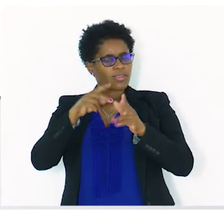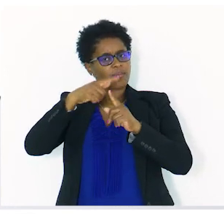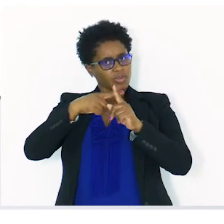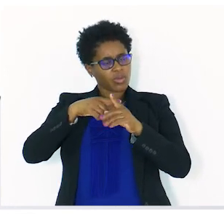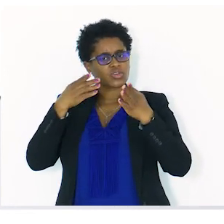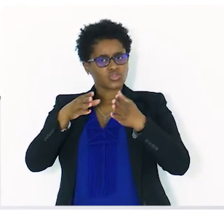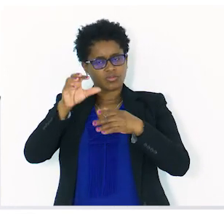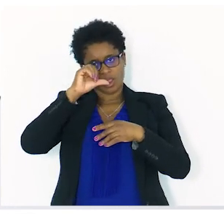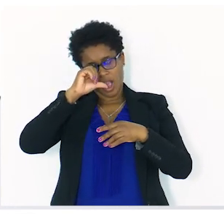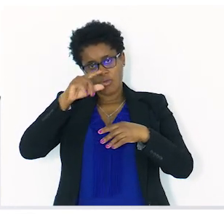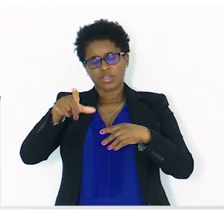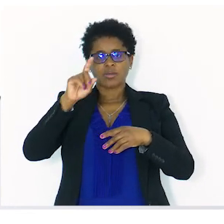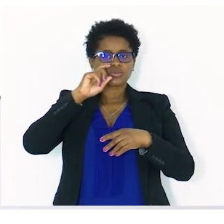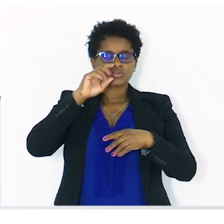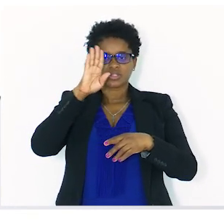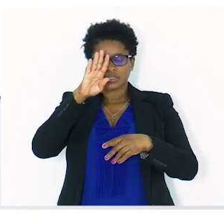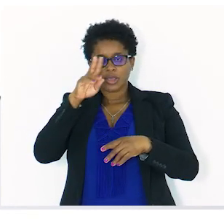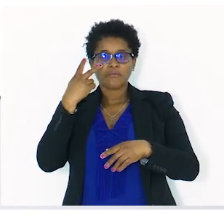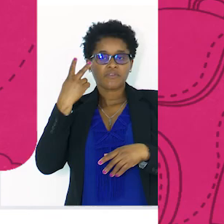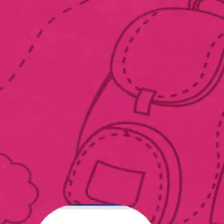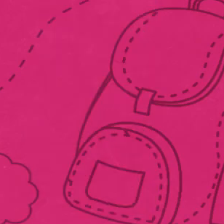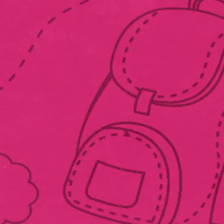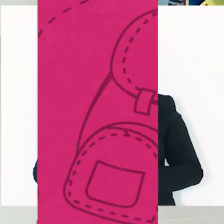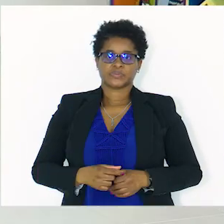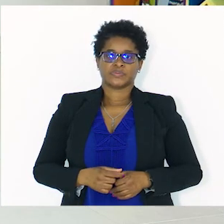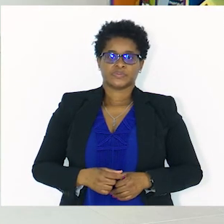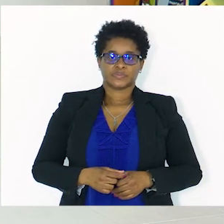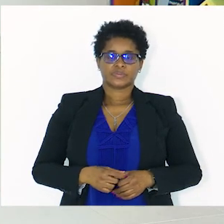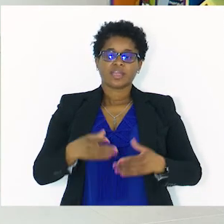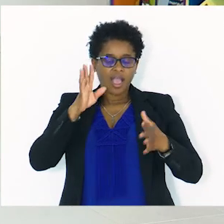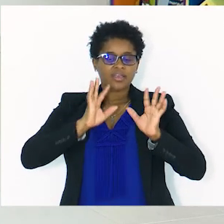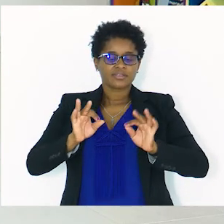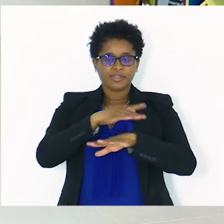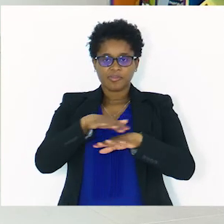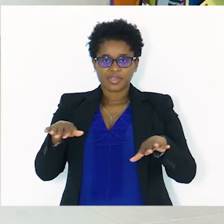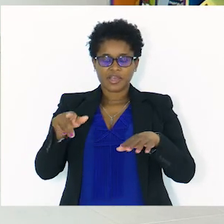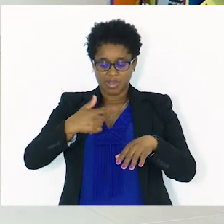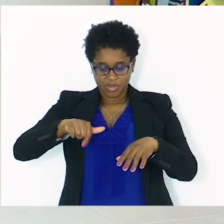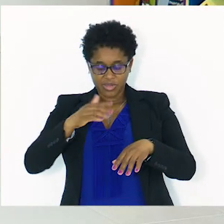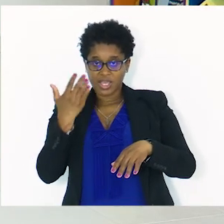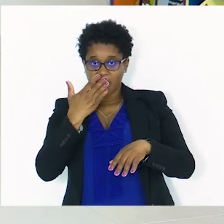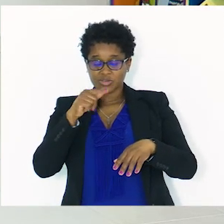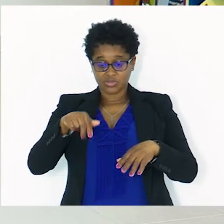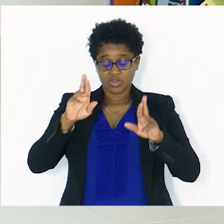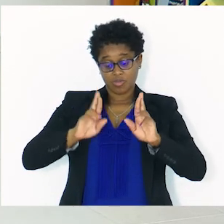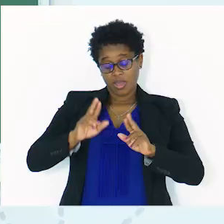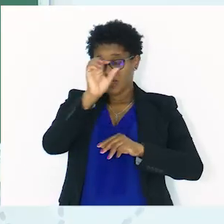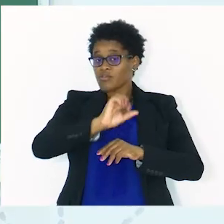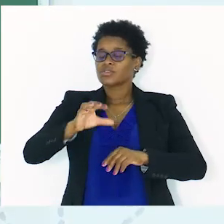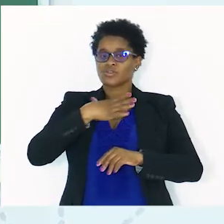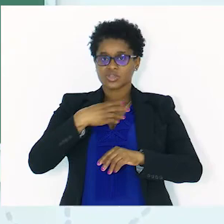hidrológico e para a proteção dos seres vivos. E assim terminamos a nossa aula de hoje. Espero que tenham